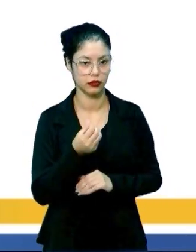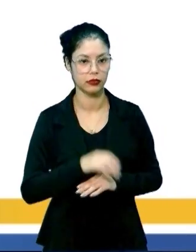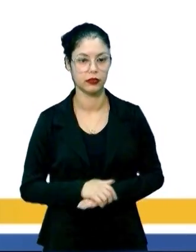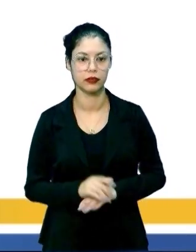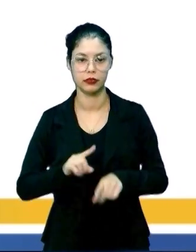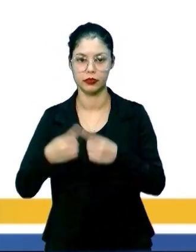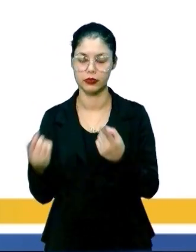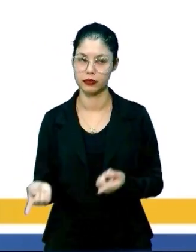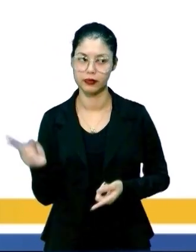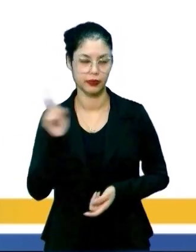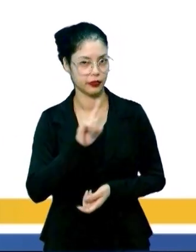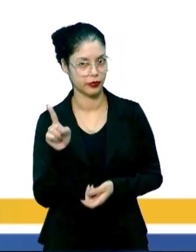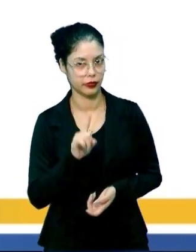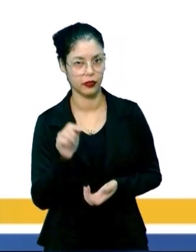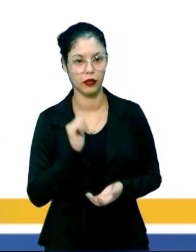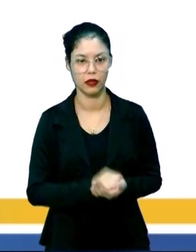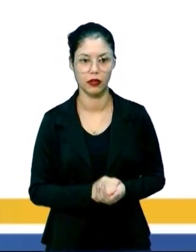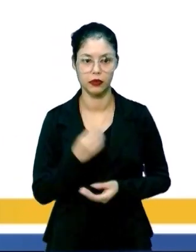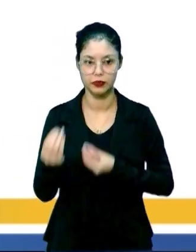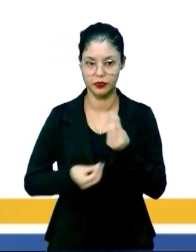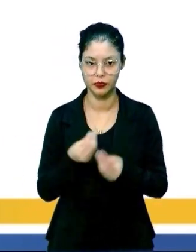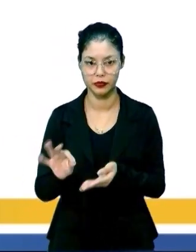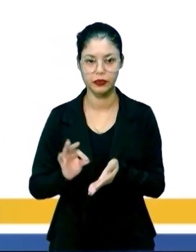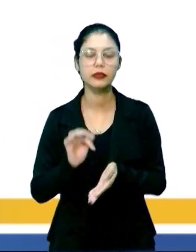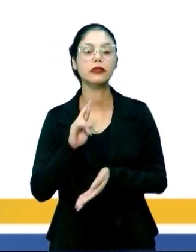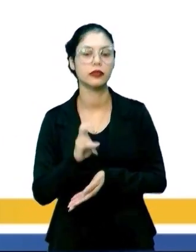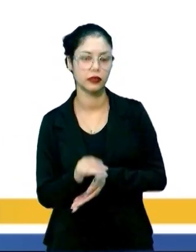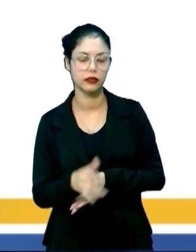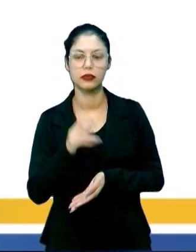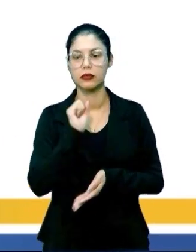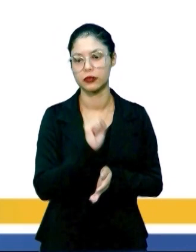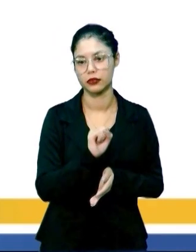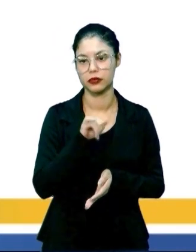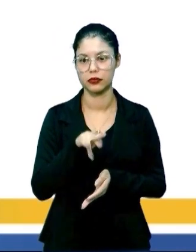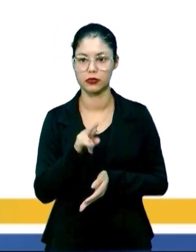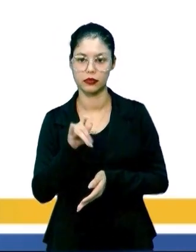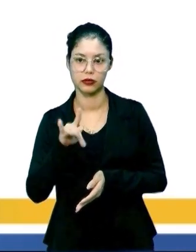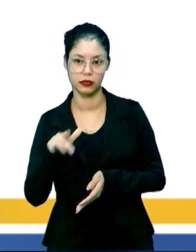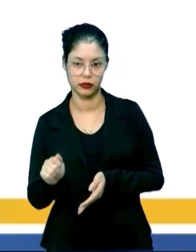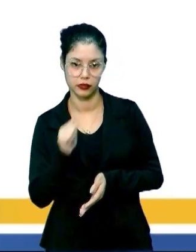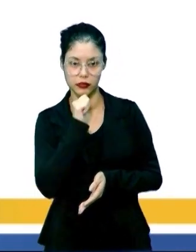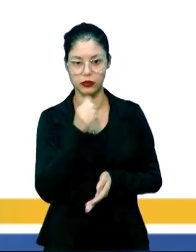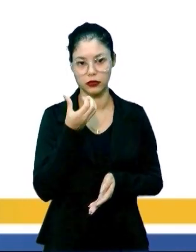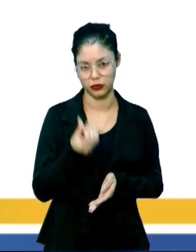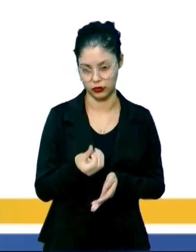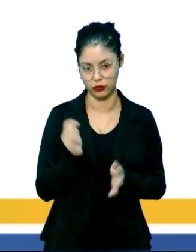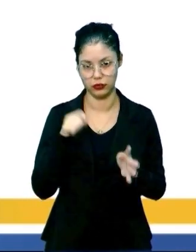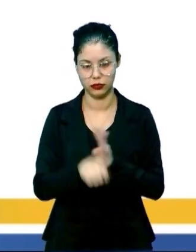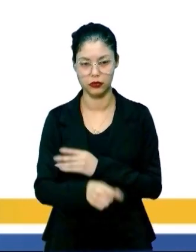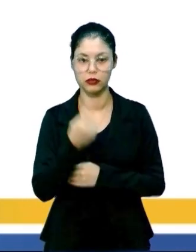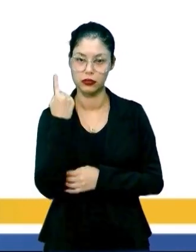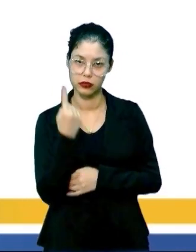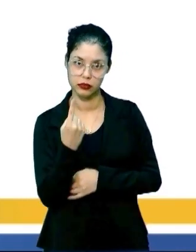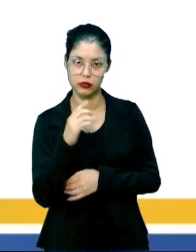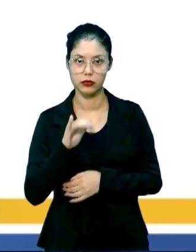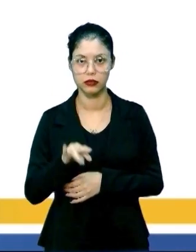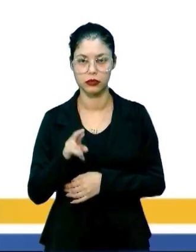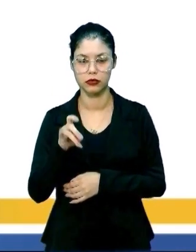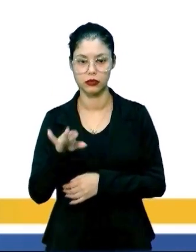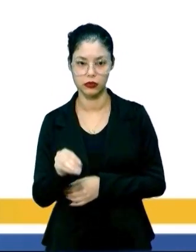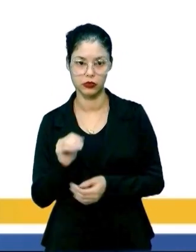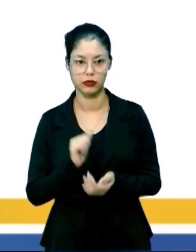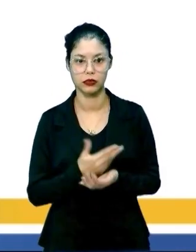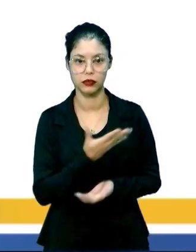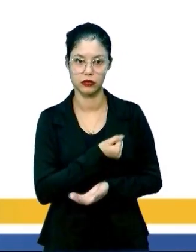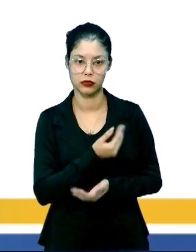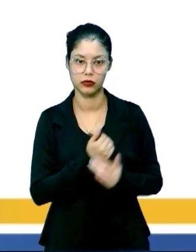6, mas não é. Como o regime é semestral, 6 meses é um semestre, então o número